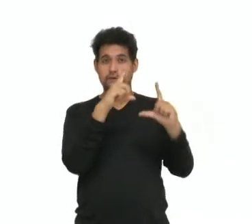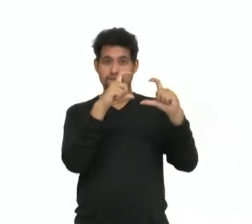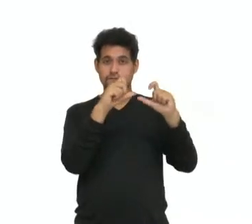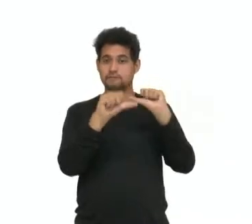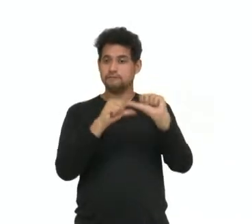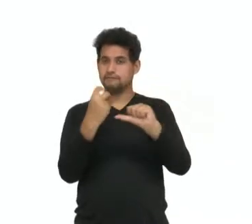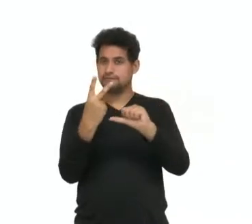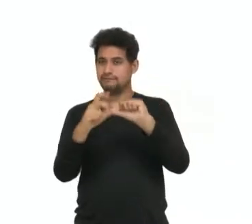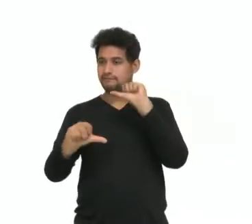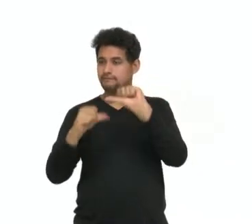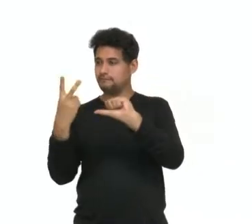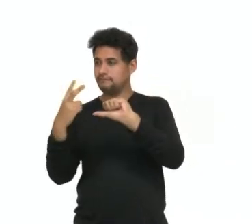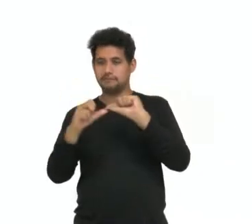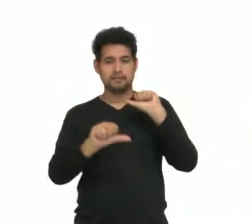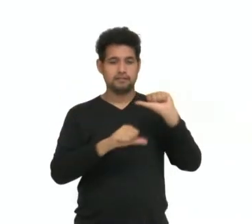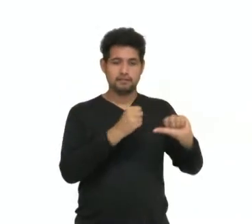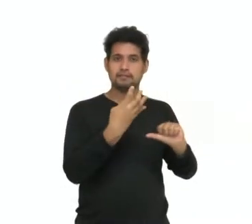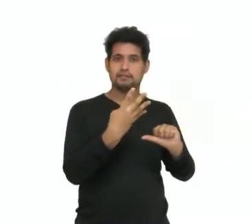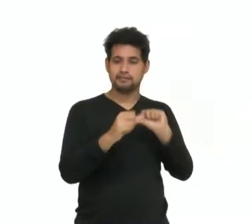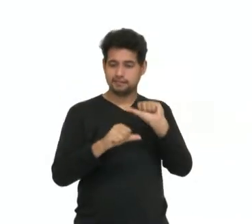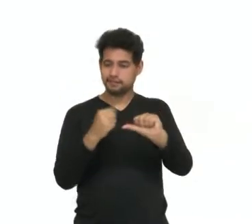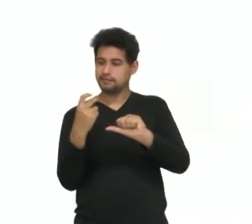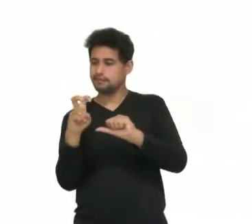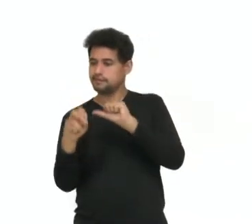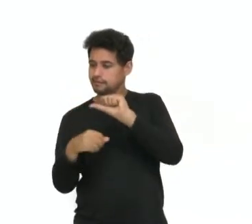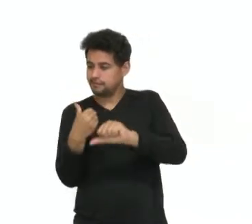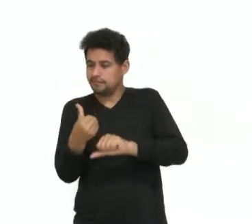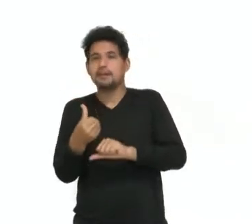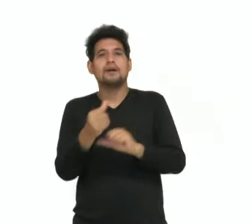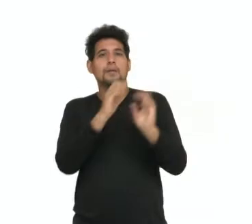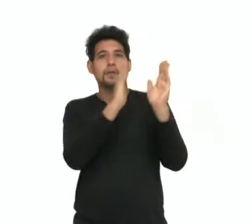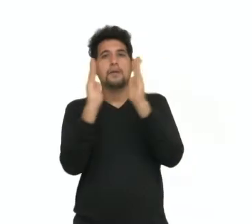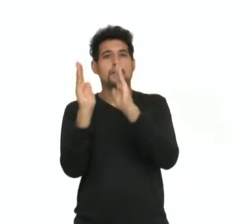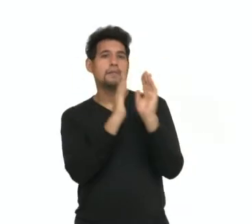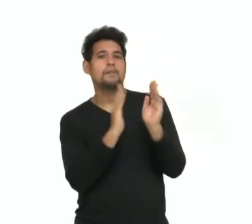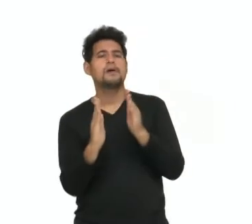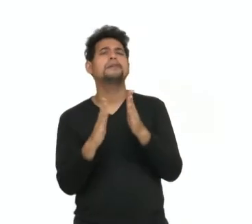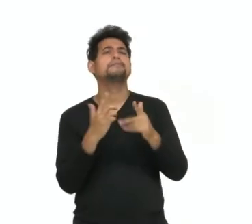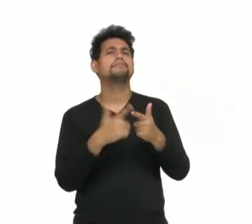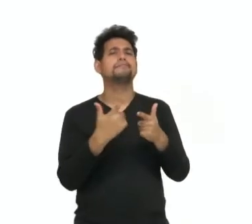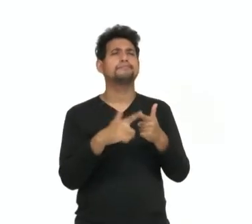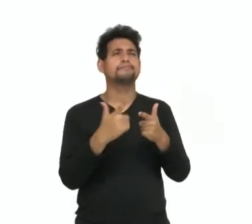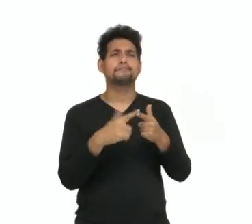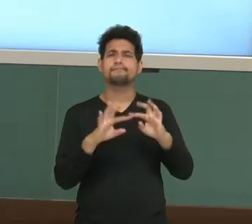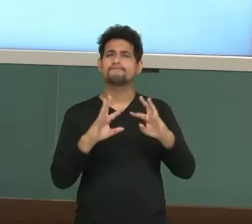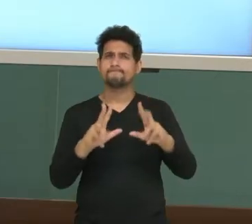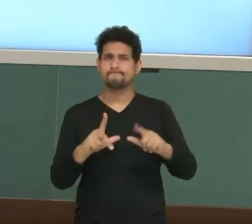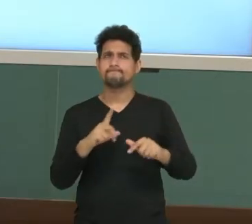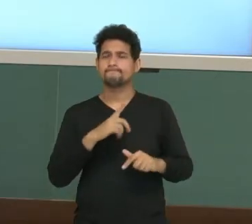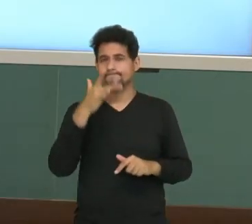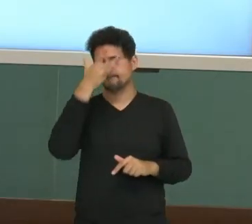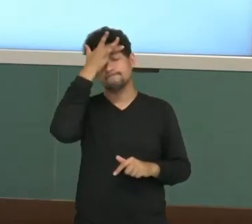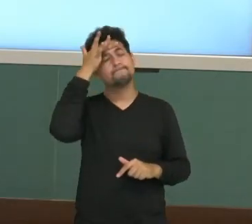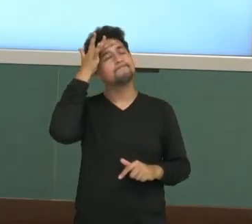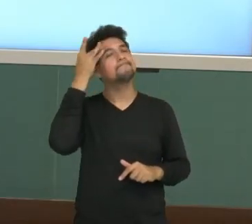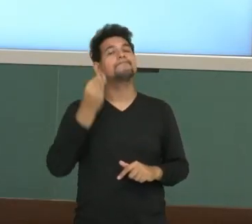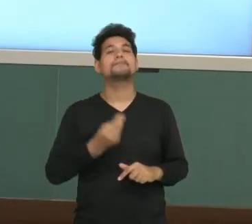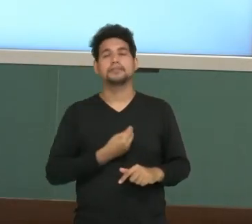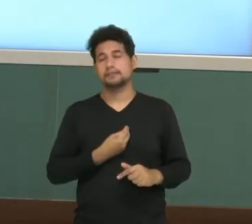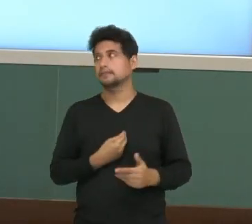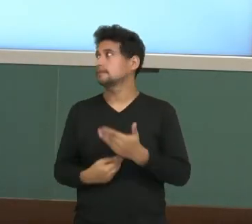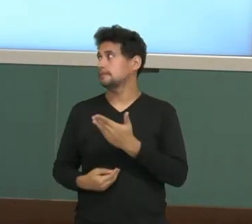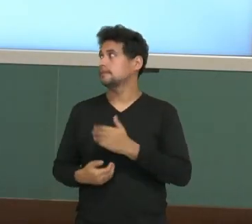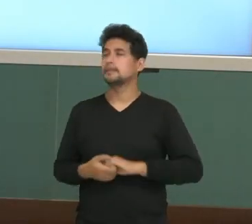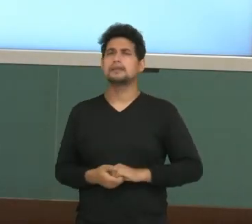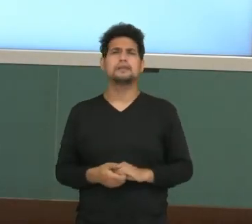leito do rio, as modificações na paisagem e também o que comprometeu toda a vida das pessoas ali